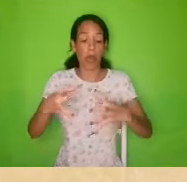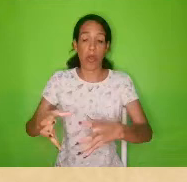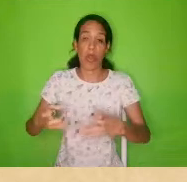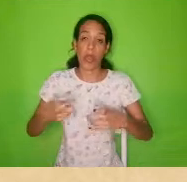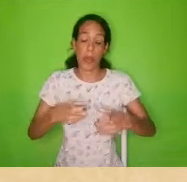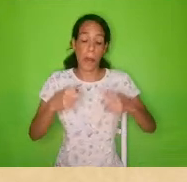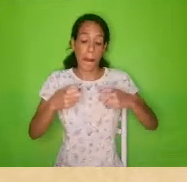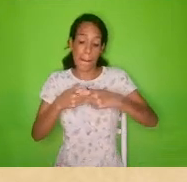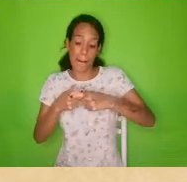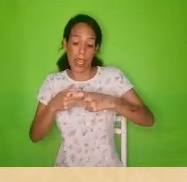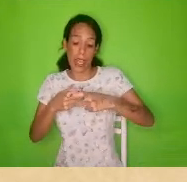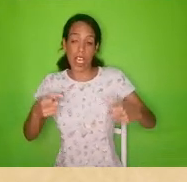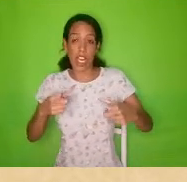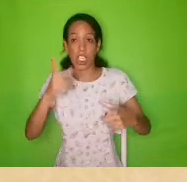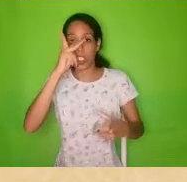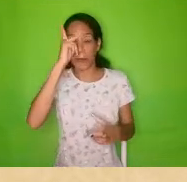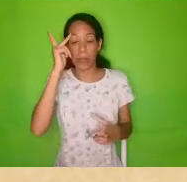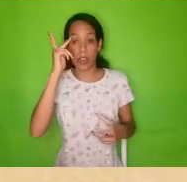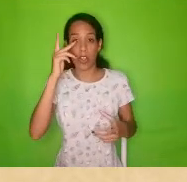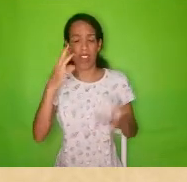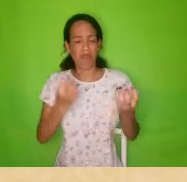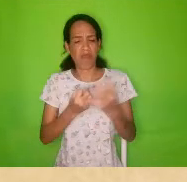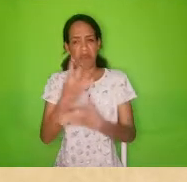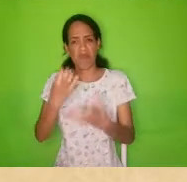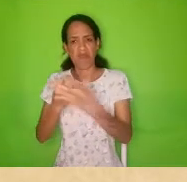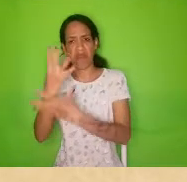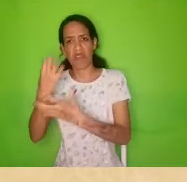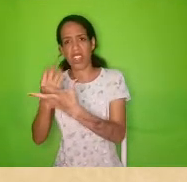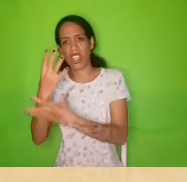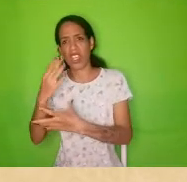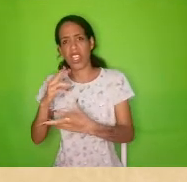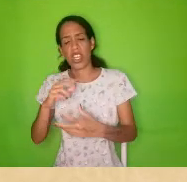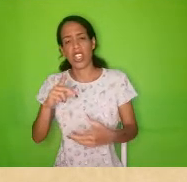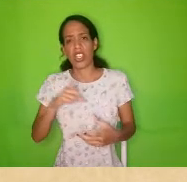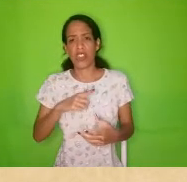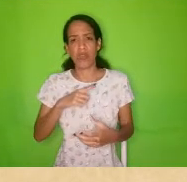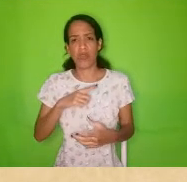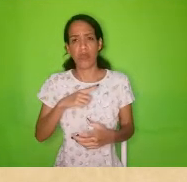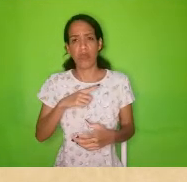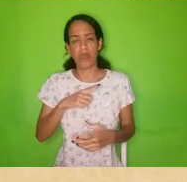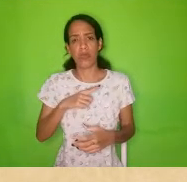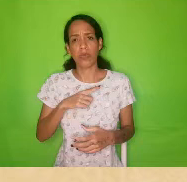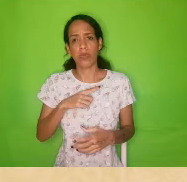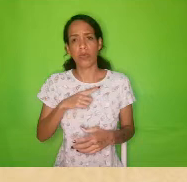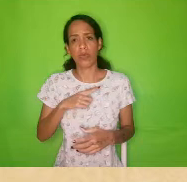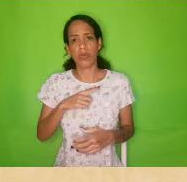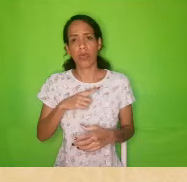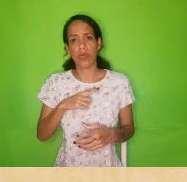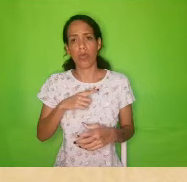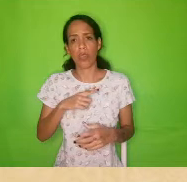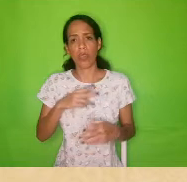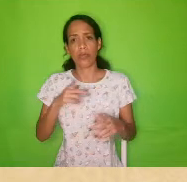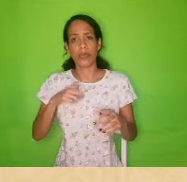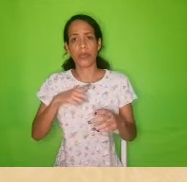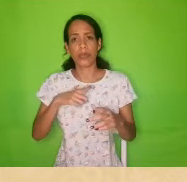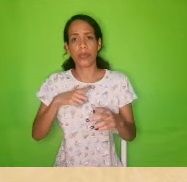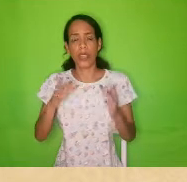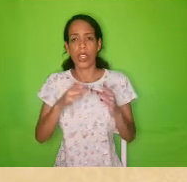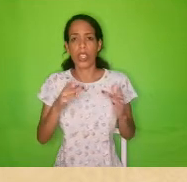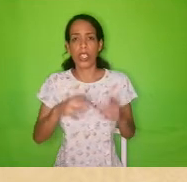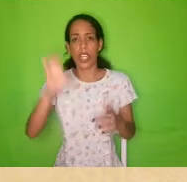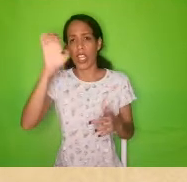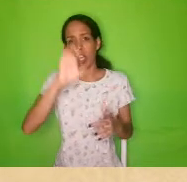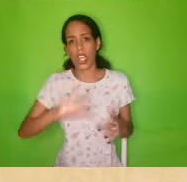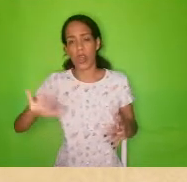com vários arranjos que, de alguma maneira, estão mantendo o comércio com o que a gente chama europeu, que também é